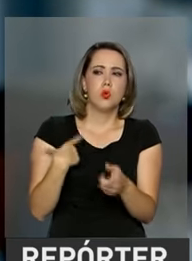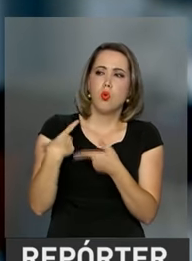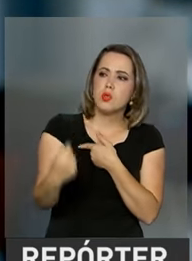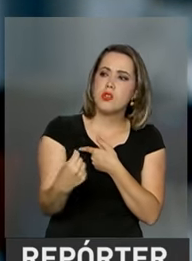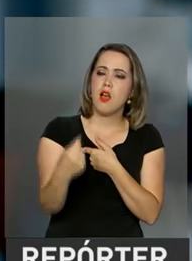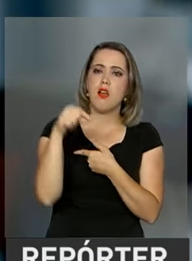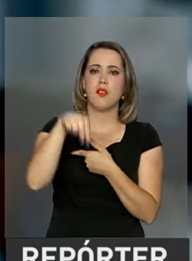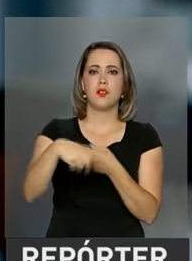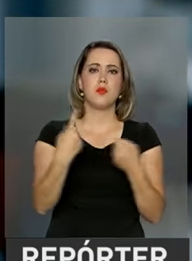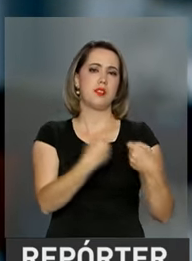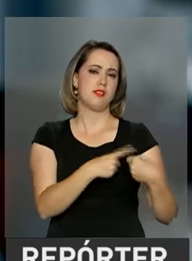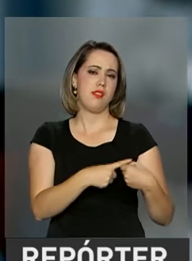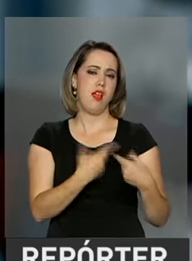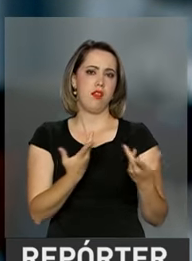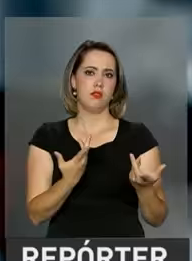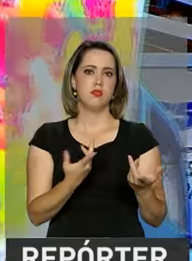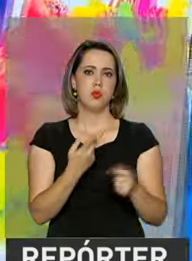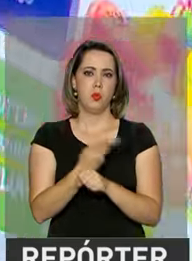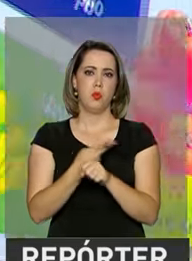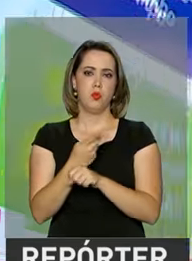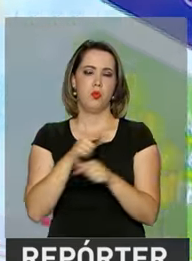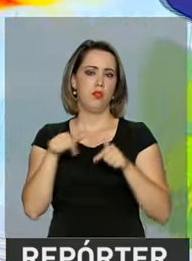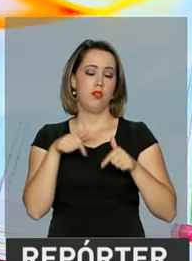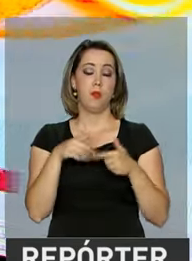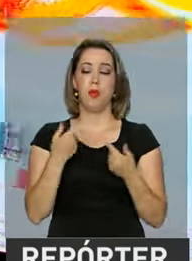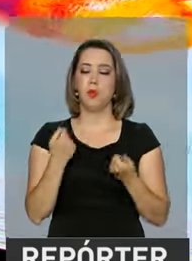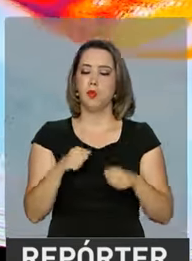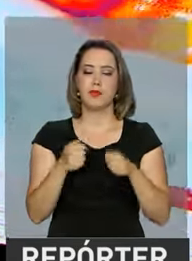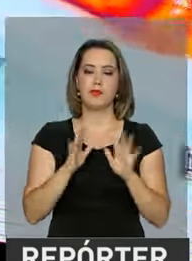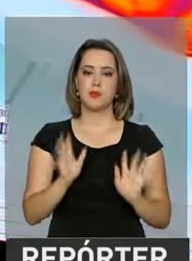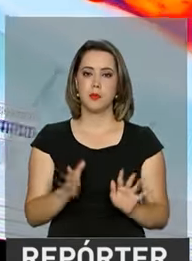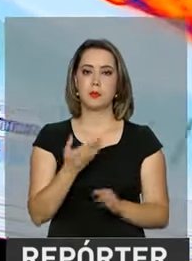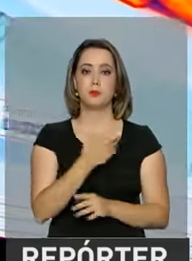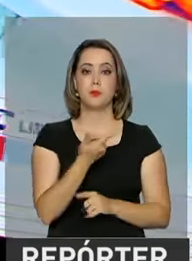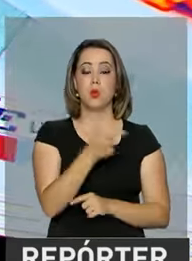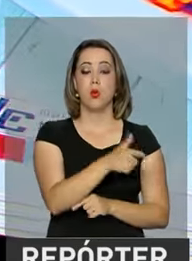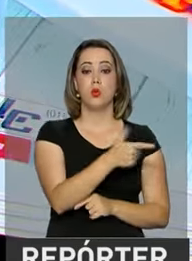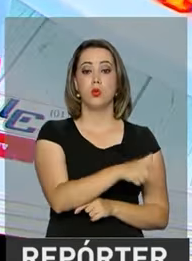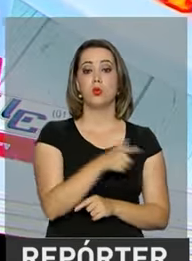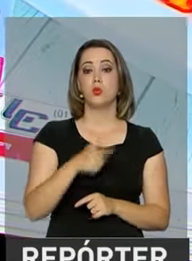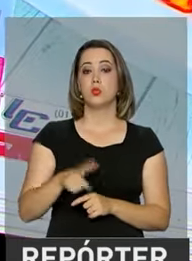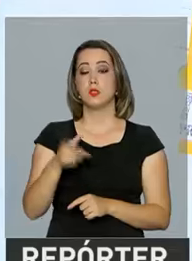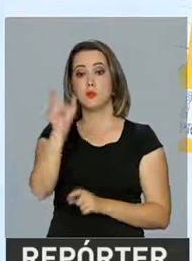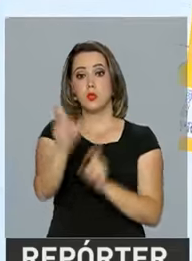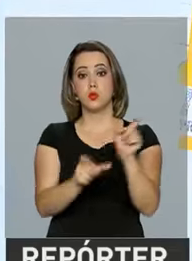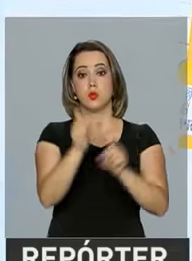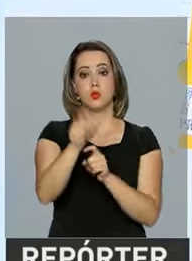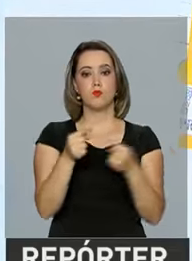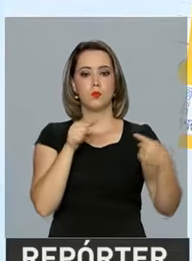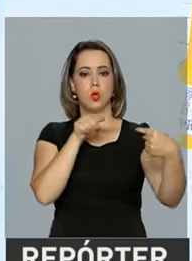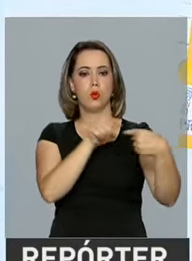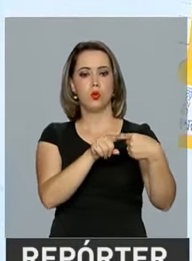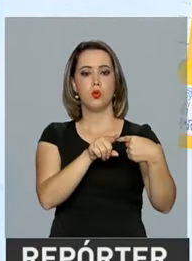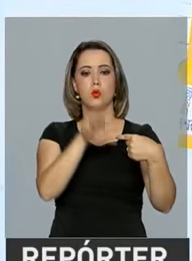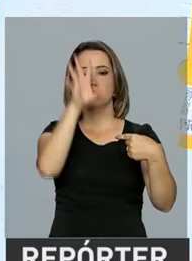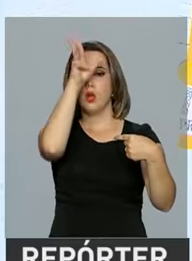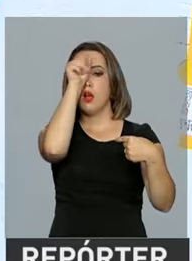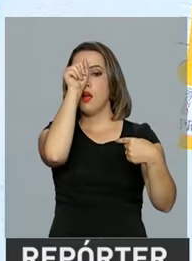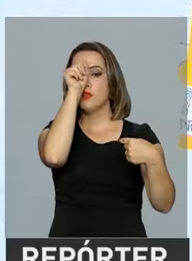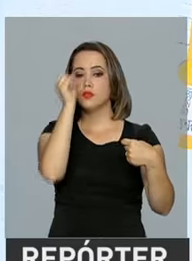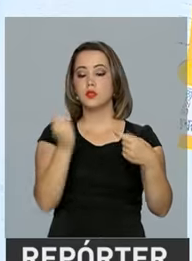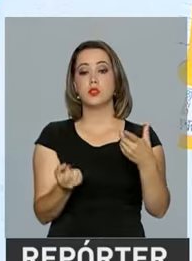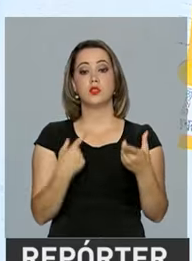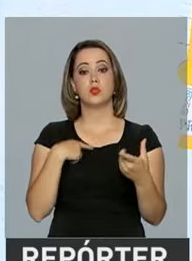para vir para a cidade, né, arrumar emprego. Outros produtores foram além. Um grupo focado na criação de aves montou